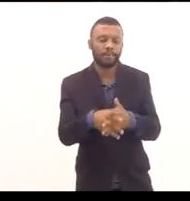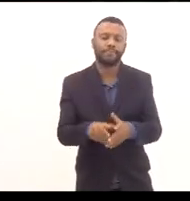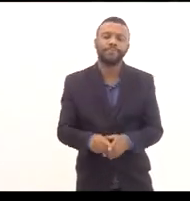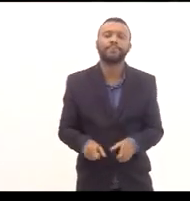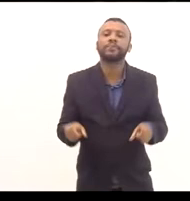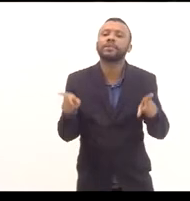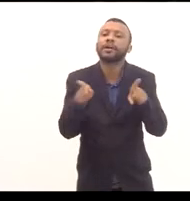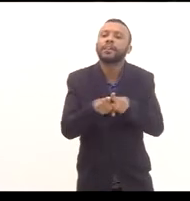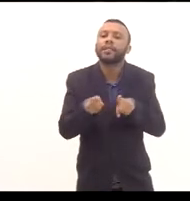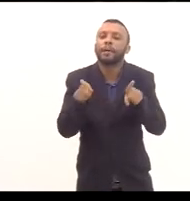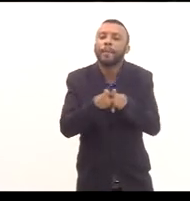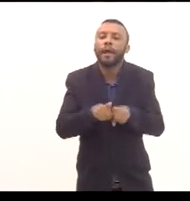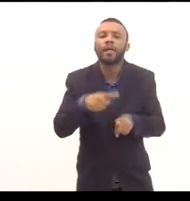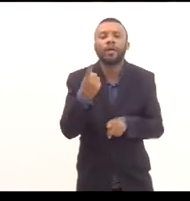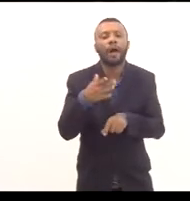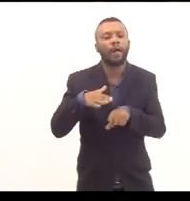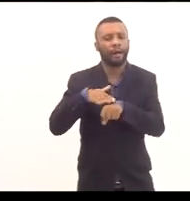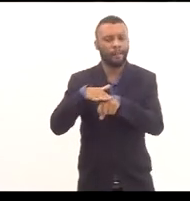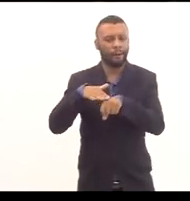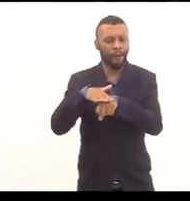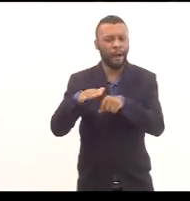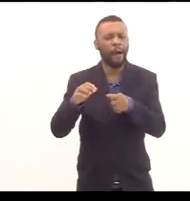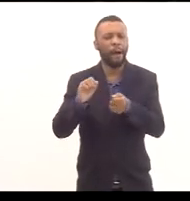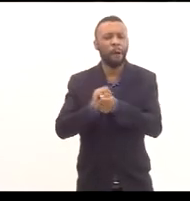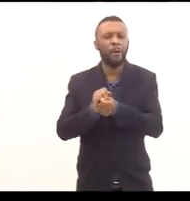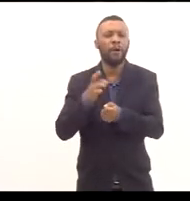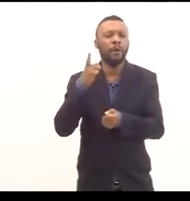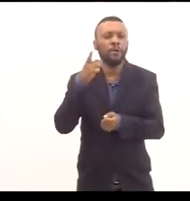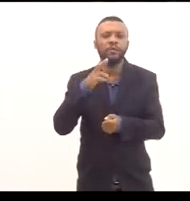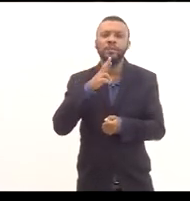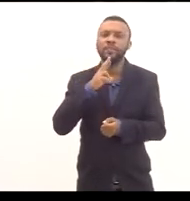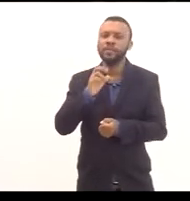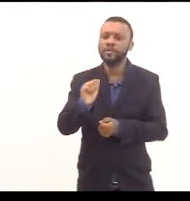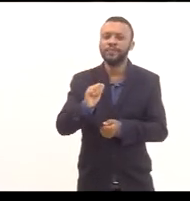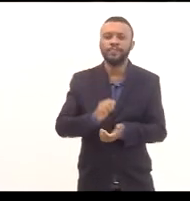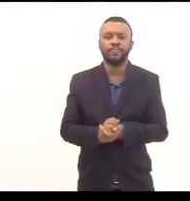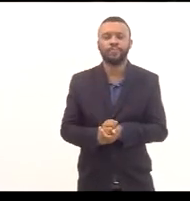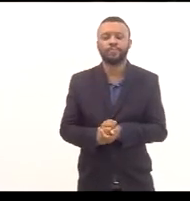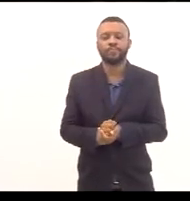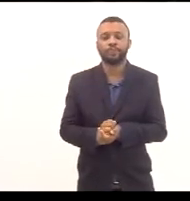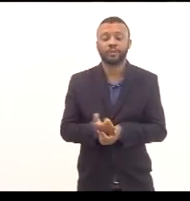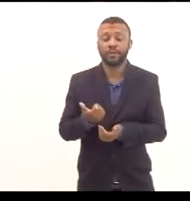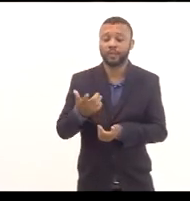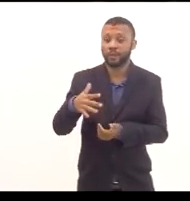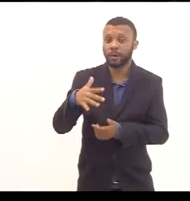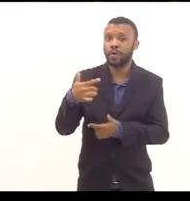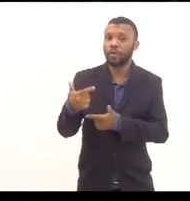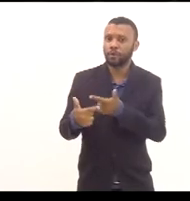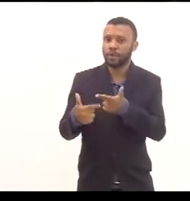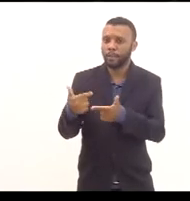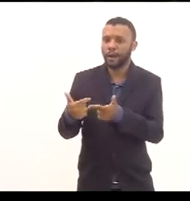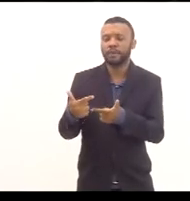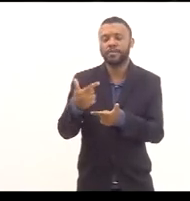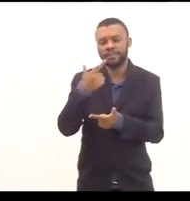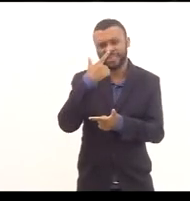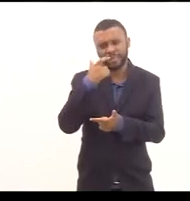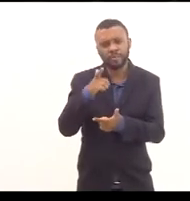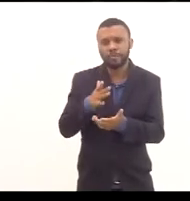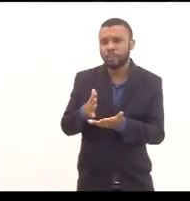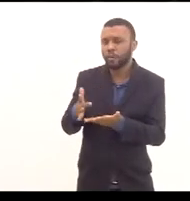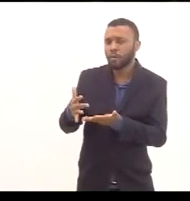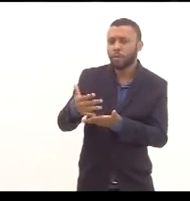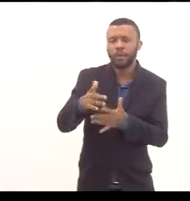Inclusive a gente tava conversando eu tava conversando com o deputado Rodrigo Amorim o próprio serviço de recolhimento de